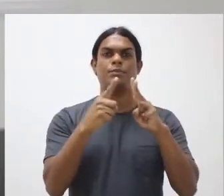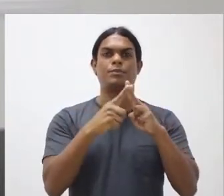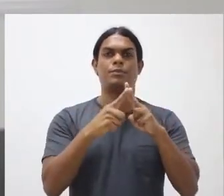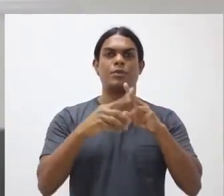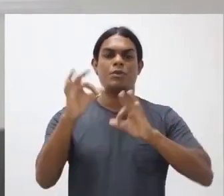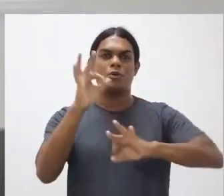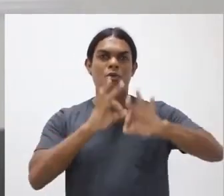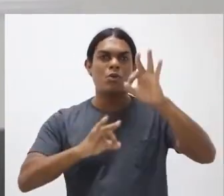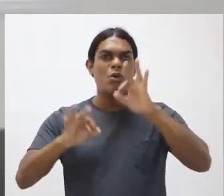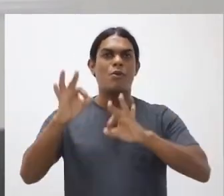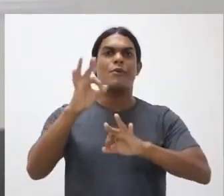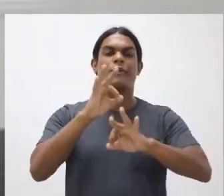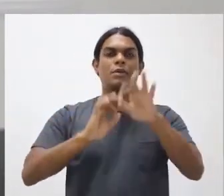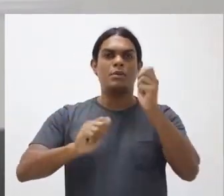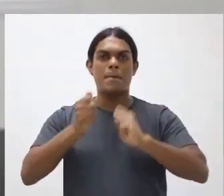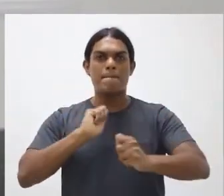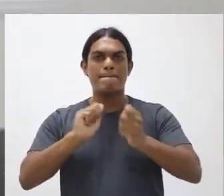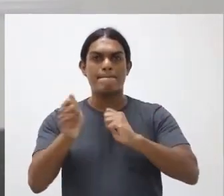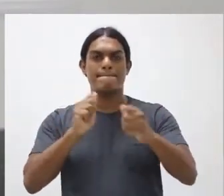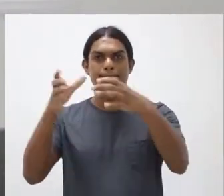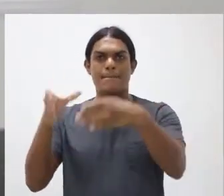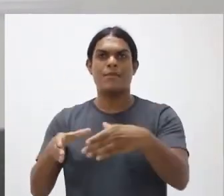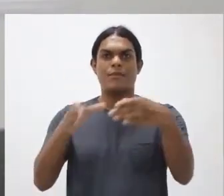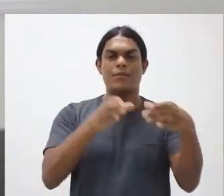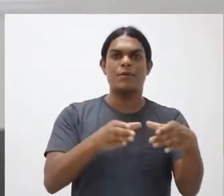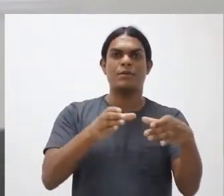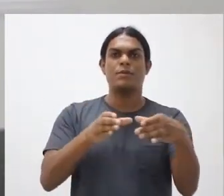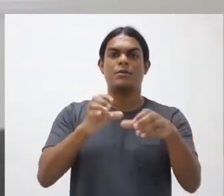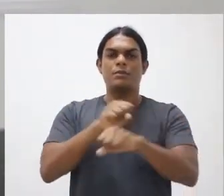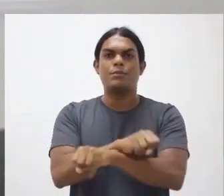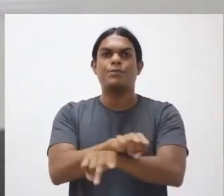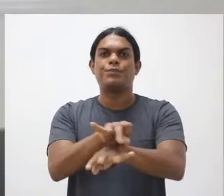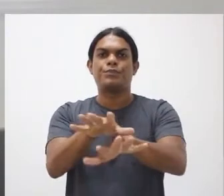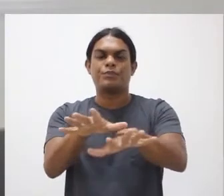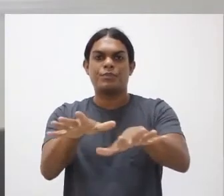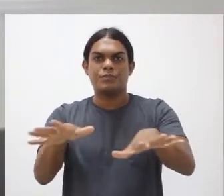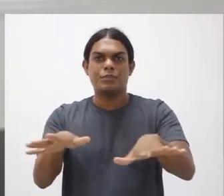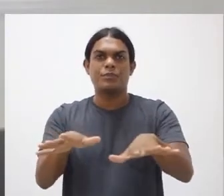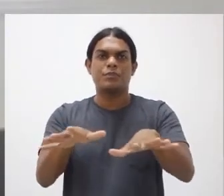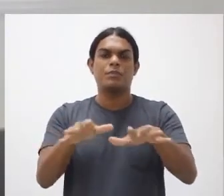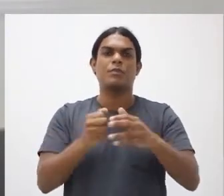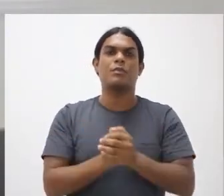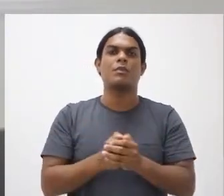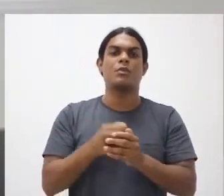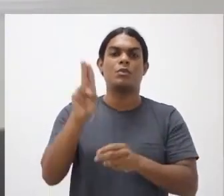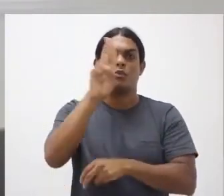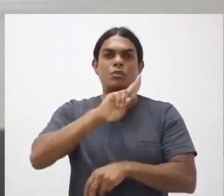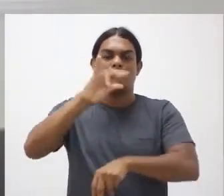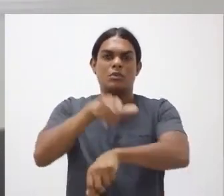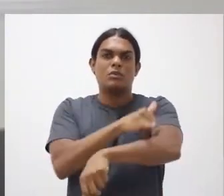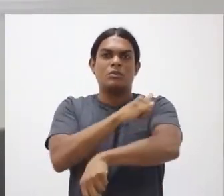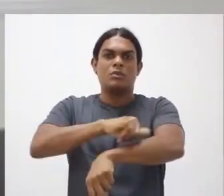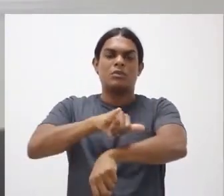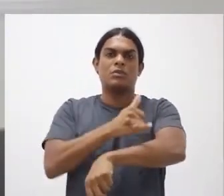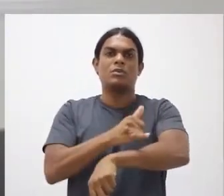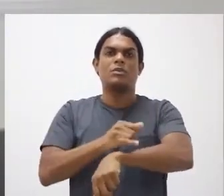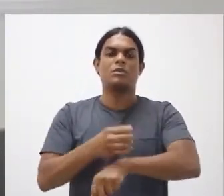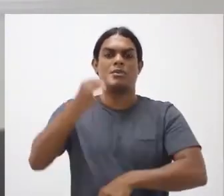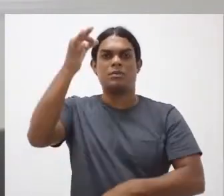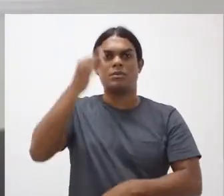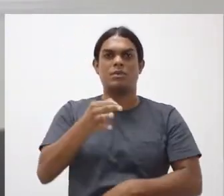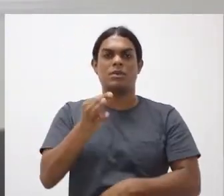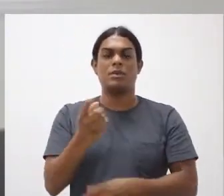segunda, controlar o movimento de mercadorias, assegurando um sistema de distribuição eficiente e dentro